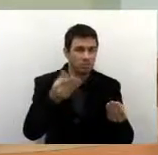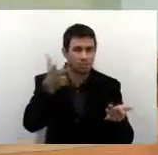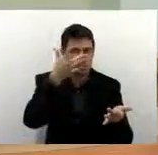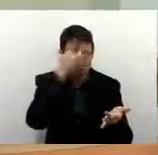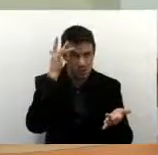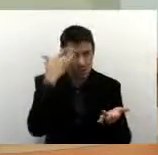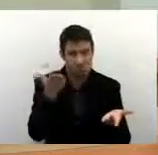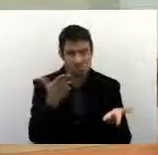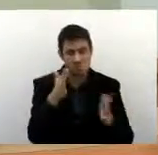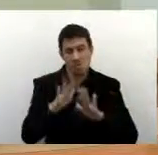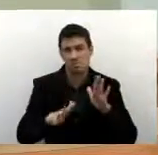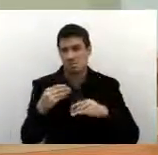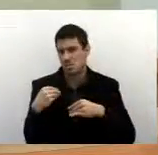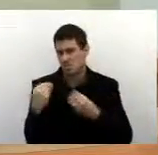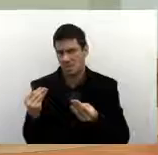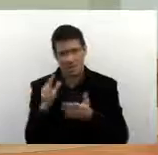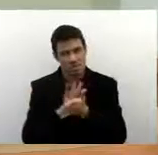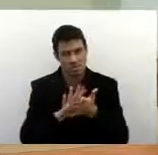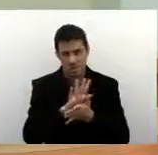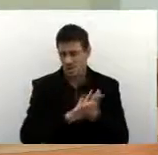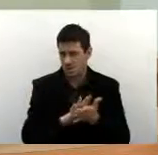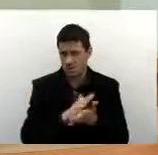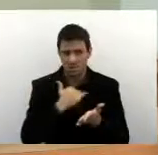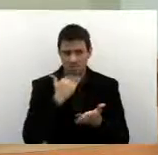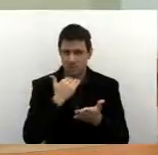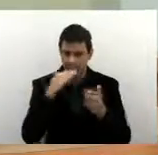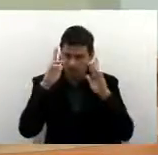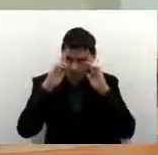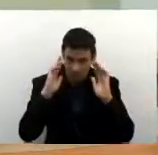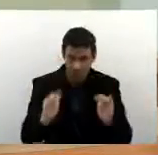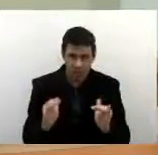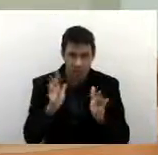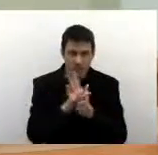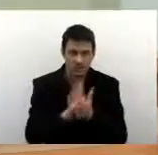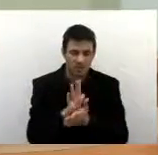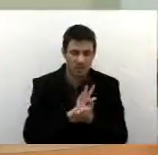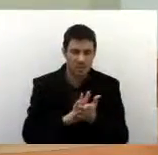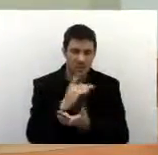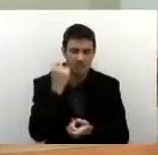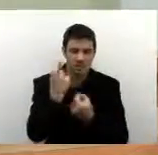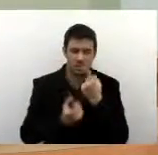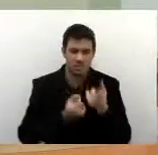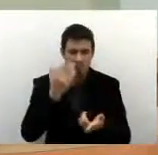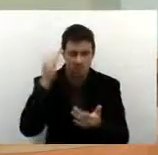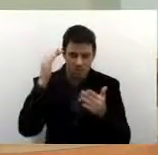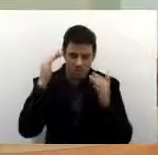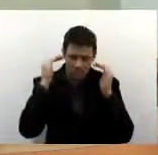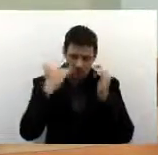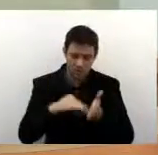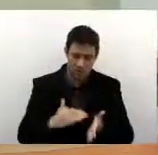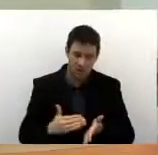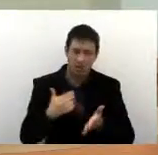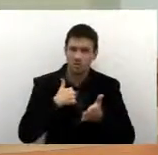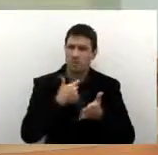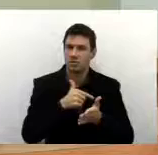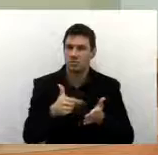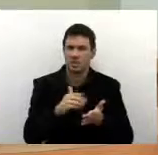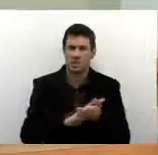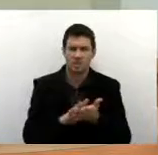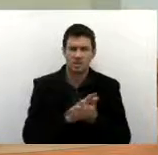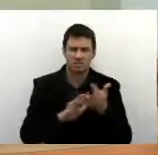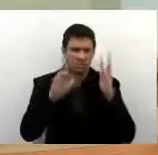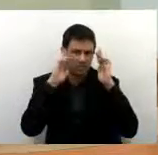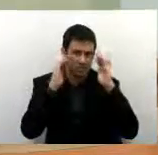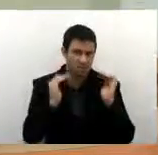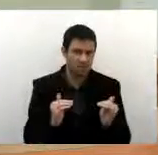não passam, não respeitam, alguns secretários não têm respeito nenhum, nem com os vereadores,